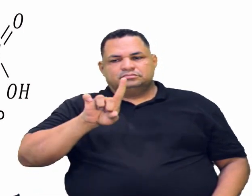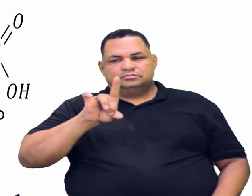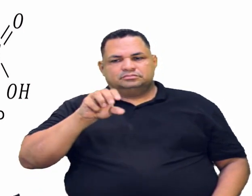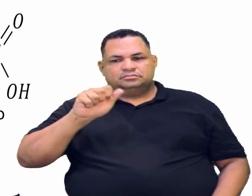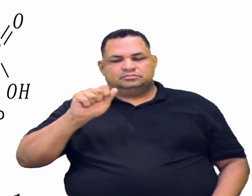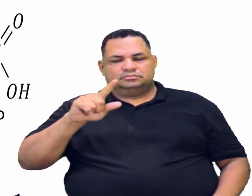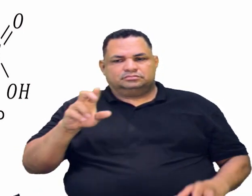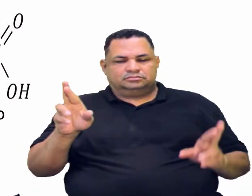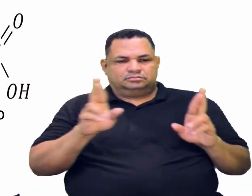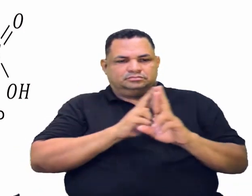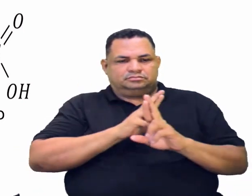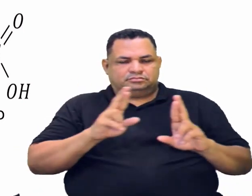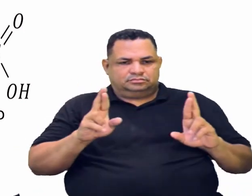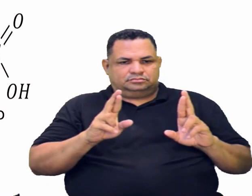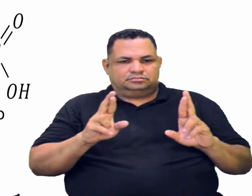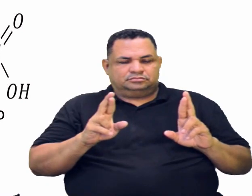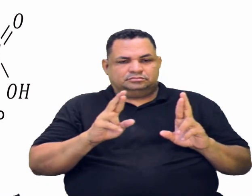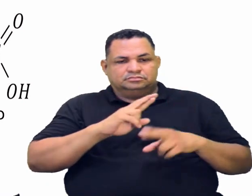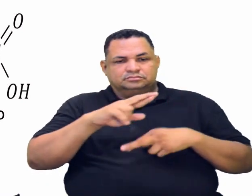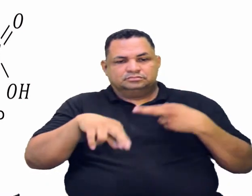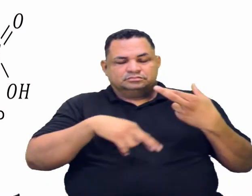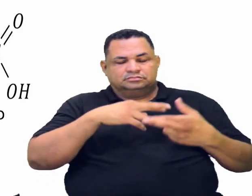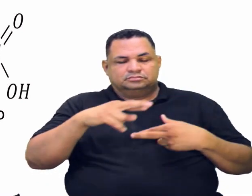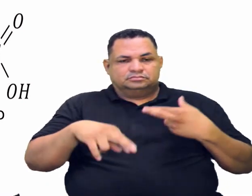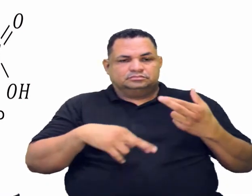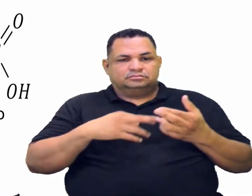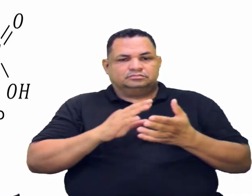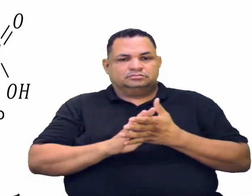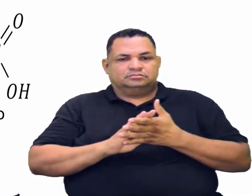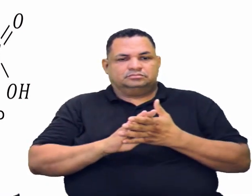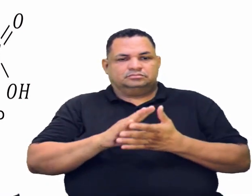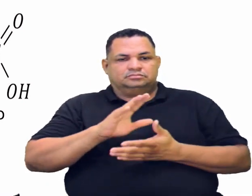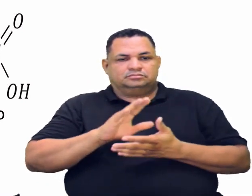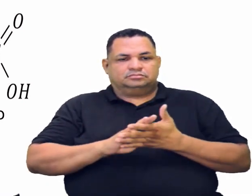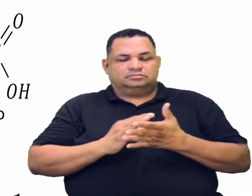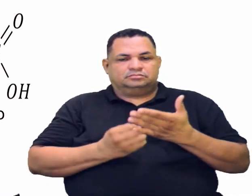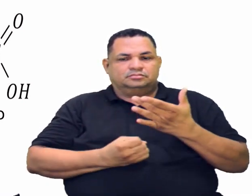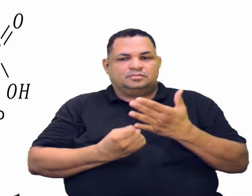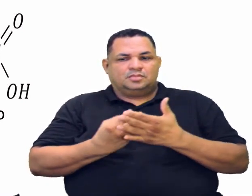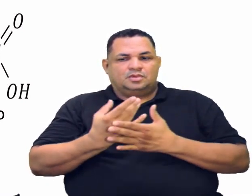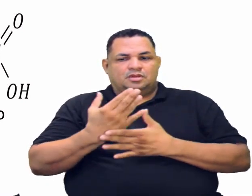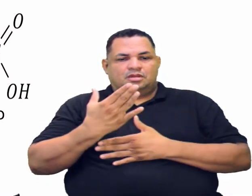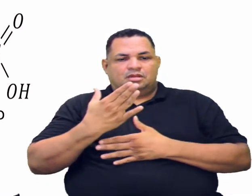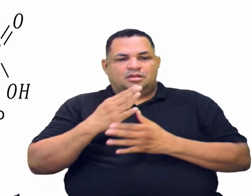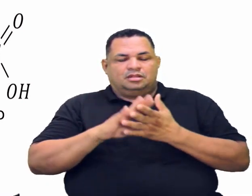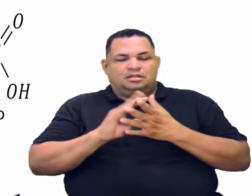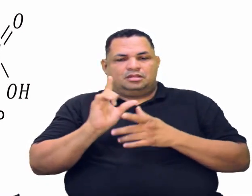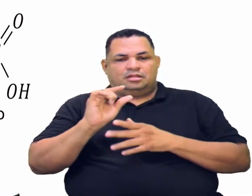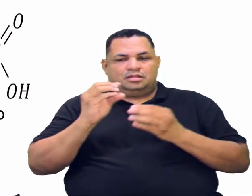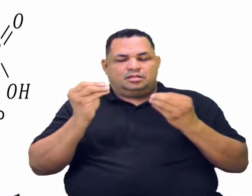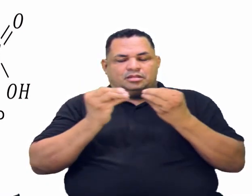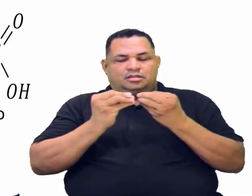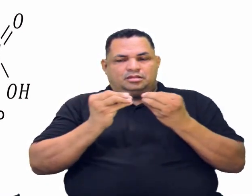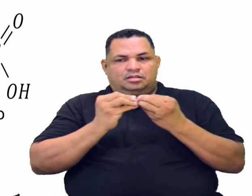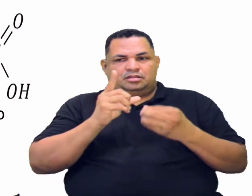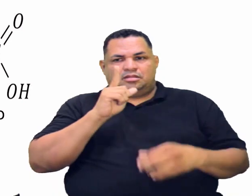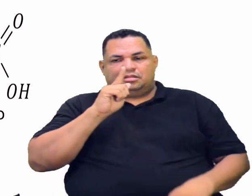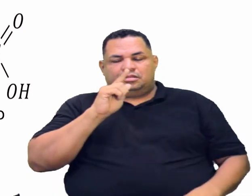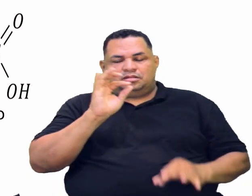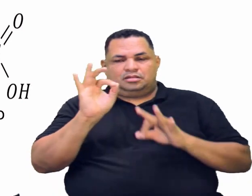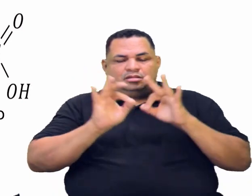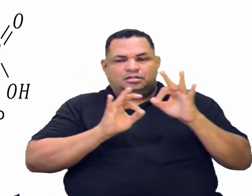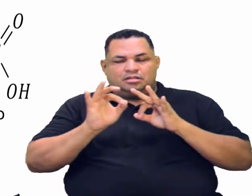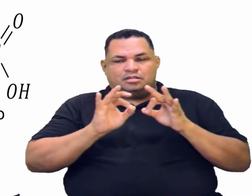do agente oxidante e nós temos o quê? A liberação de pequenas moléculas de água para